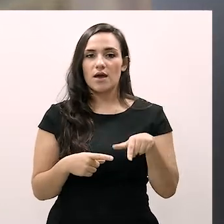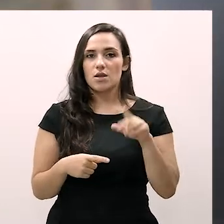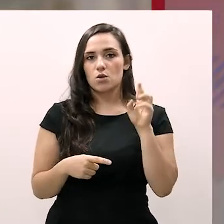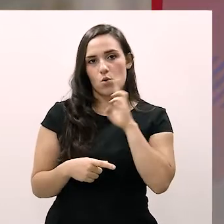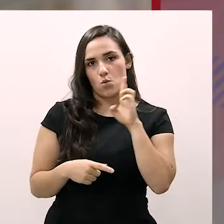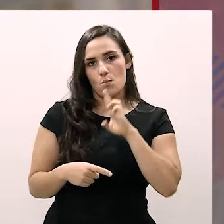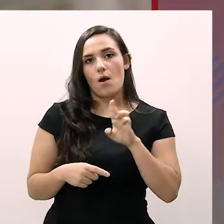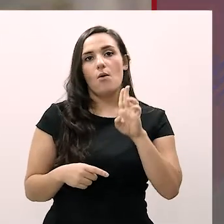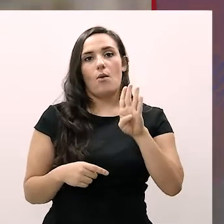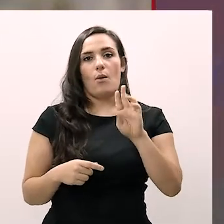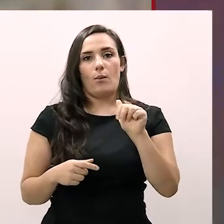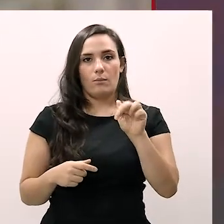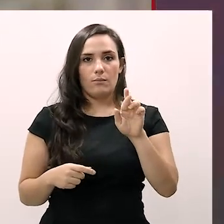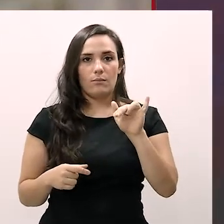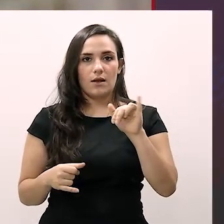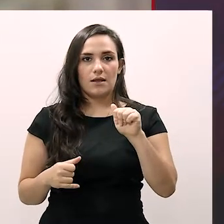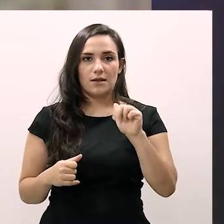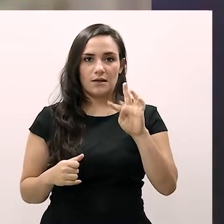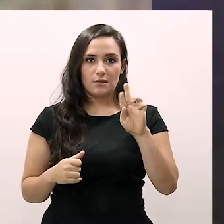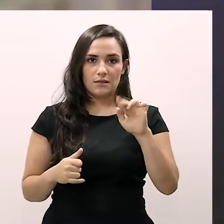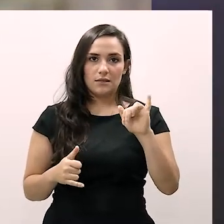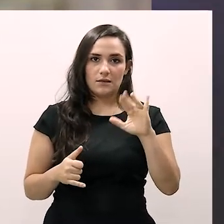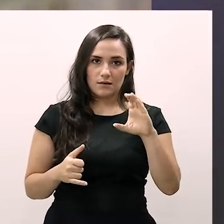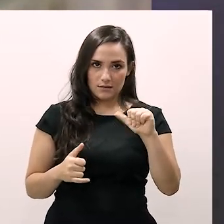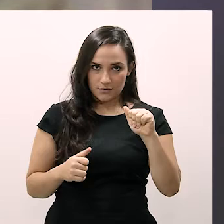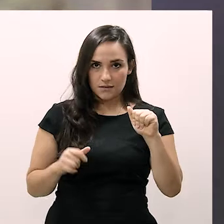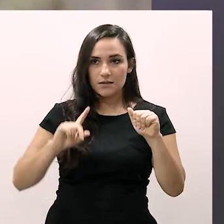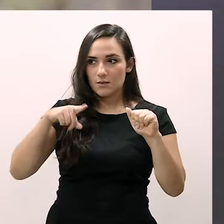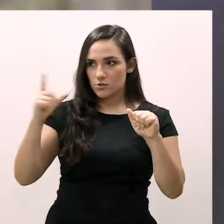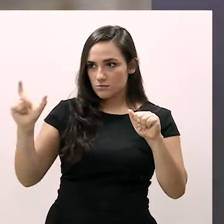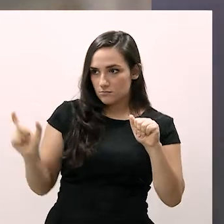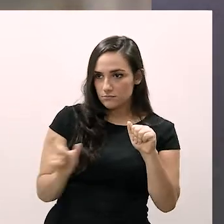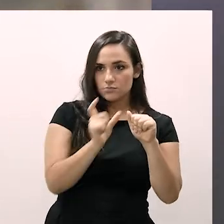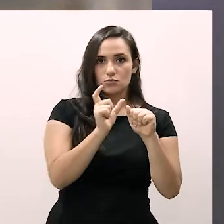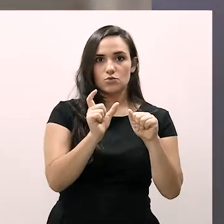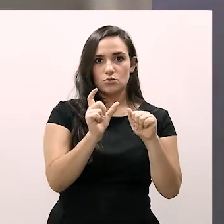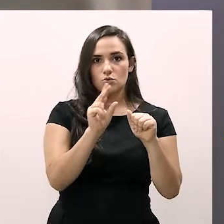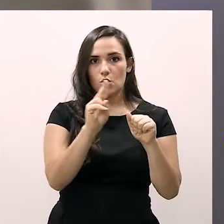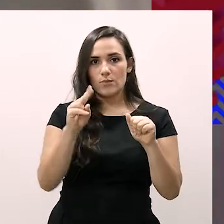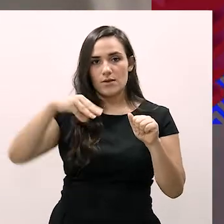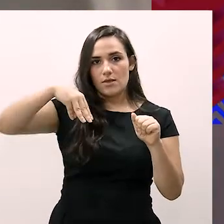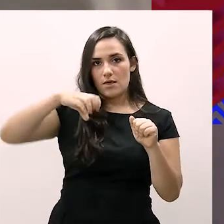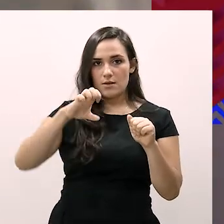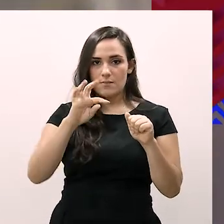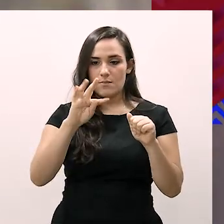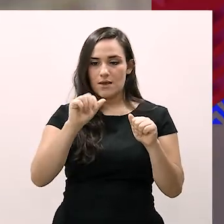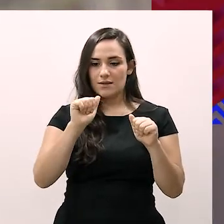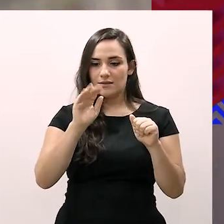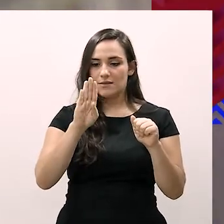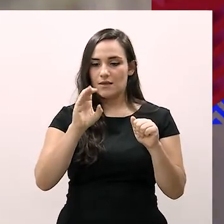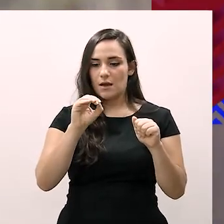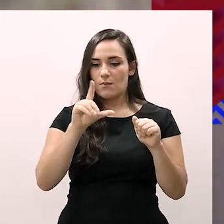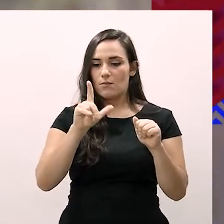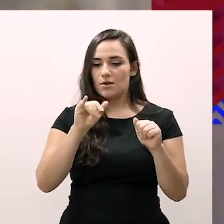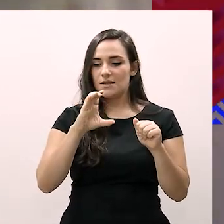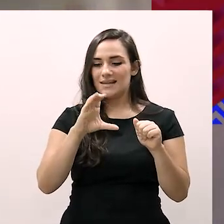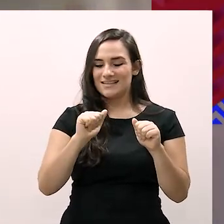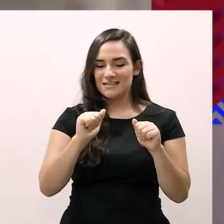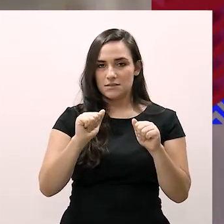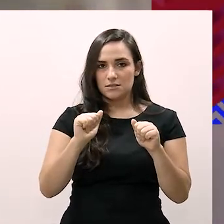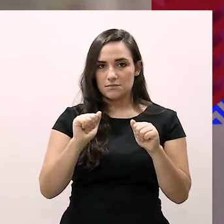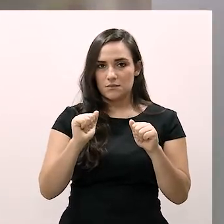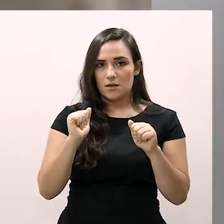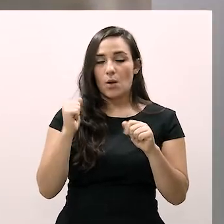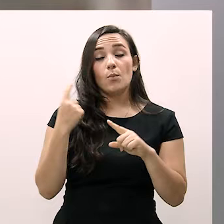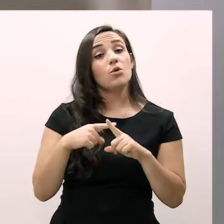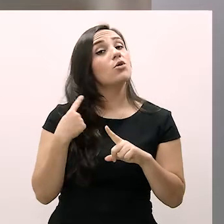as doenças associadas eram tão mais importantes que o peso em si. Então, pacientes não tão